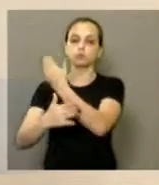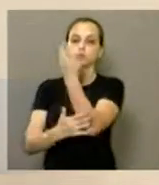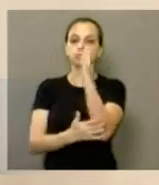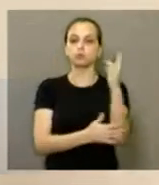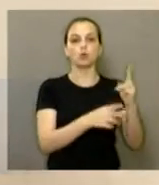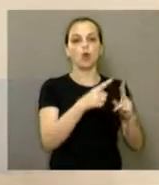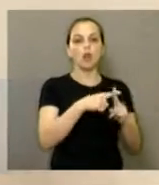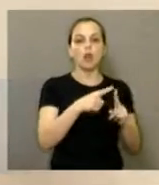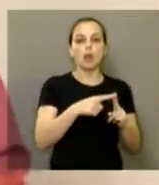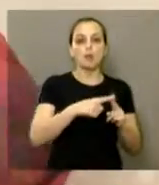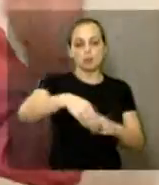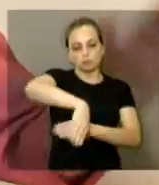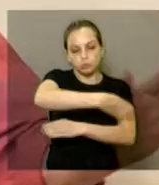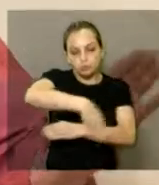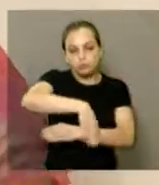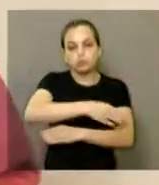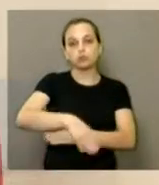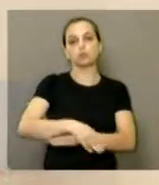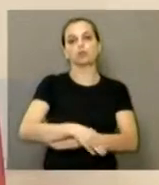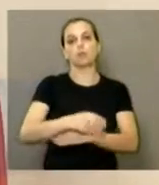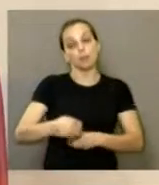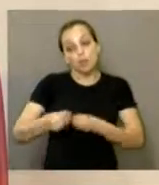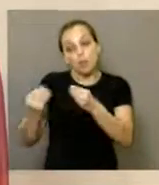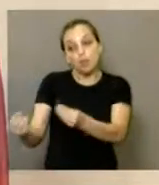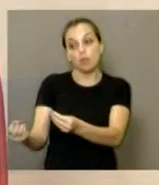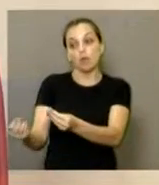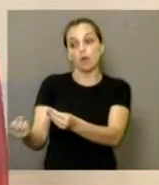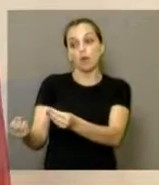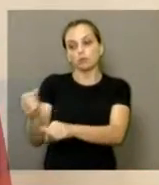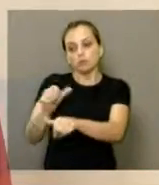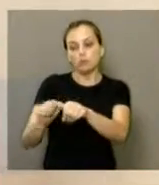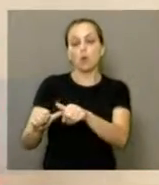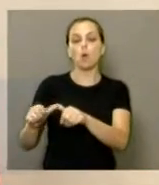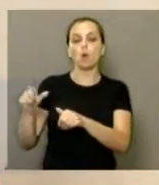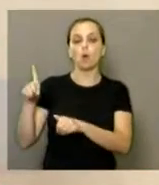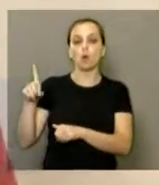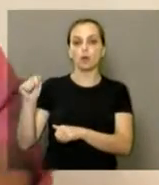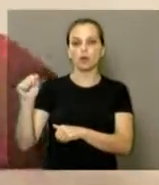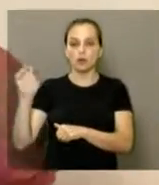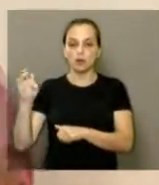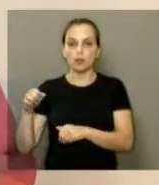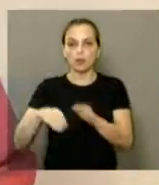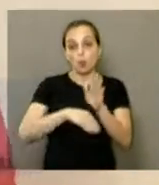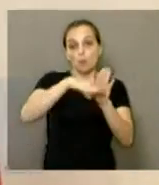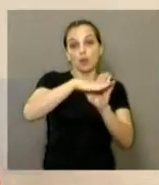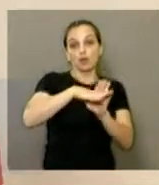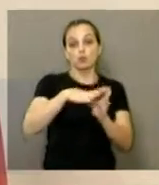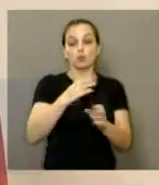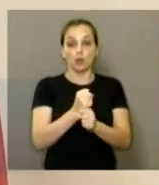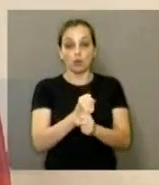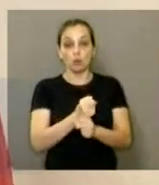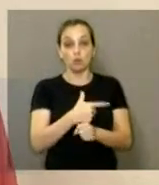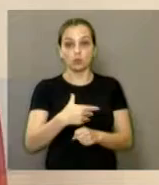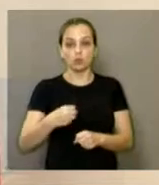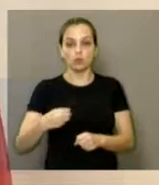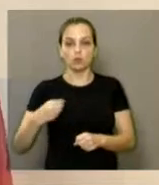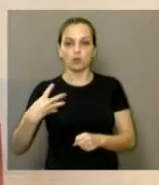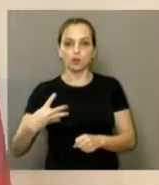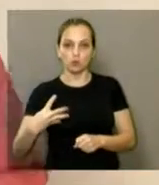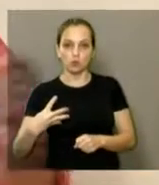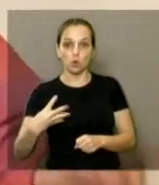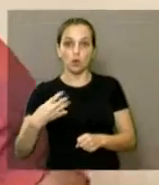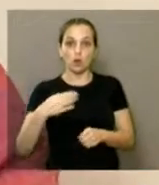dos logradouros públicos. Passou para o DAE, aumento na conta em 2014, 15% acima da